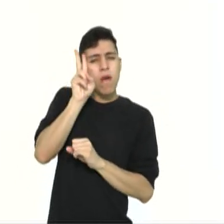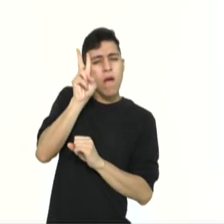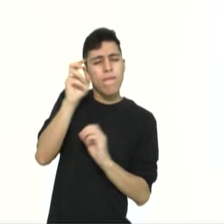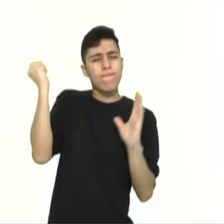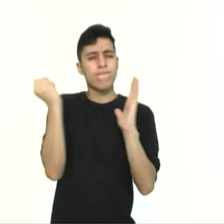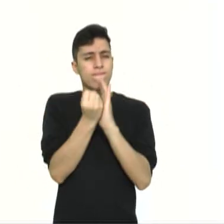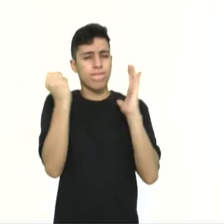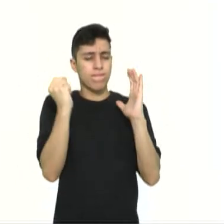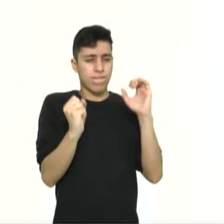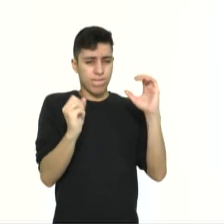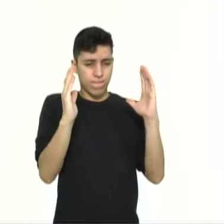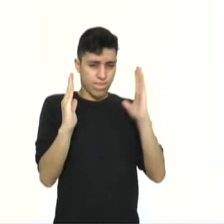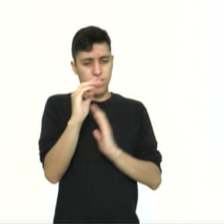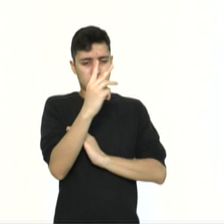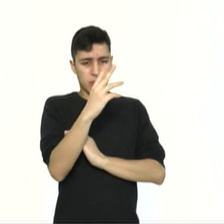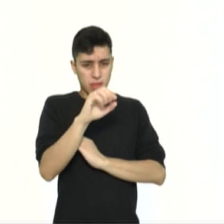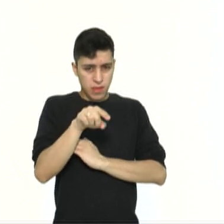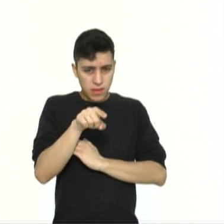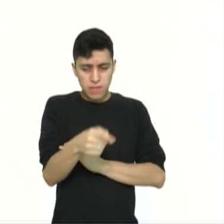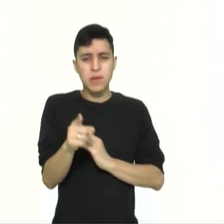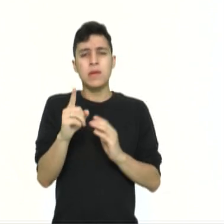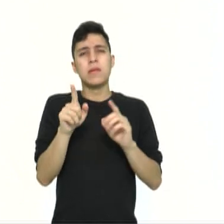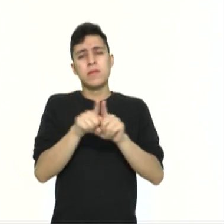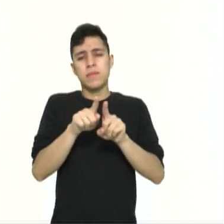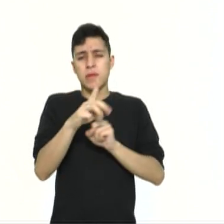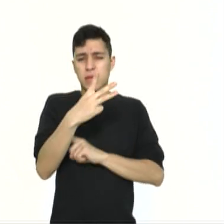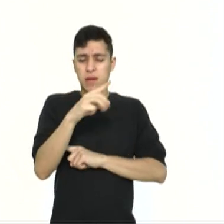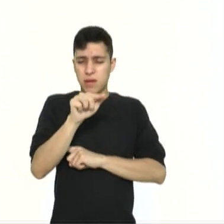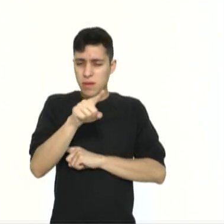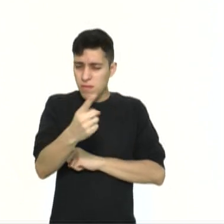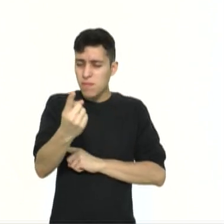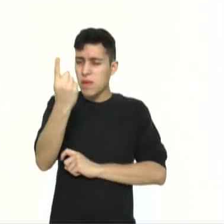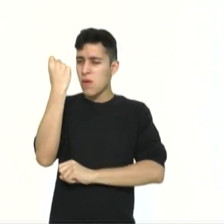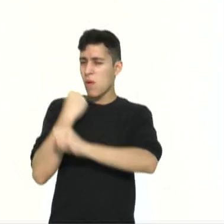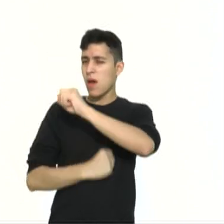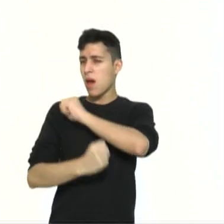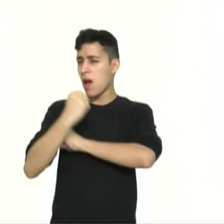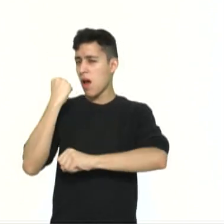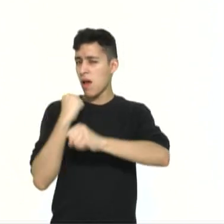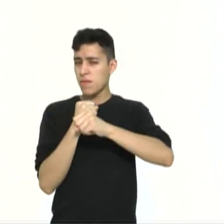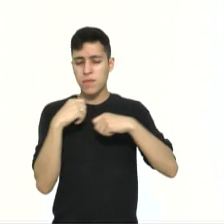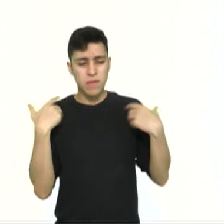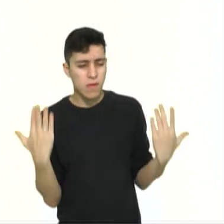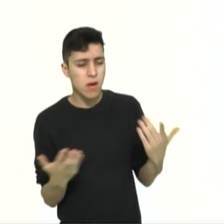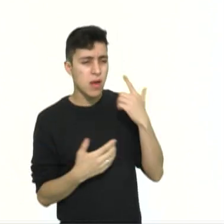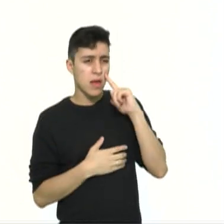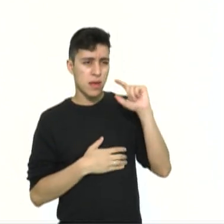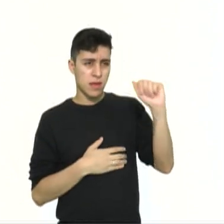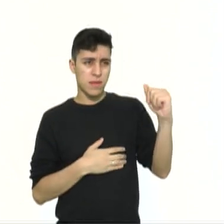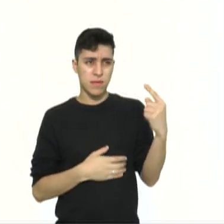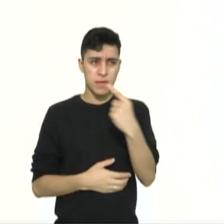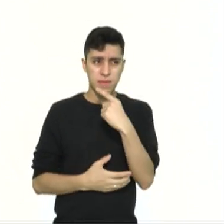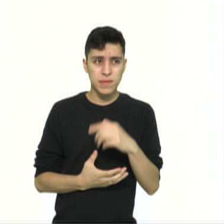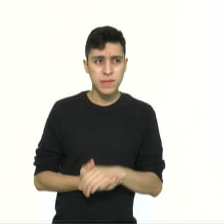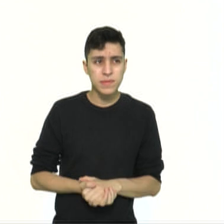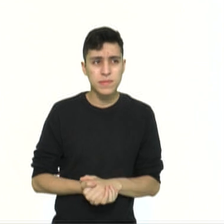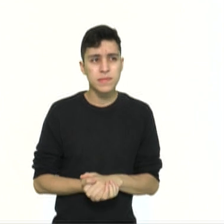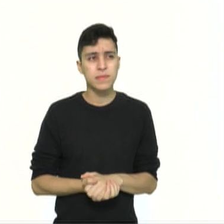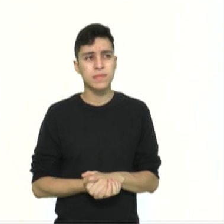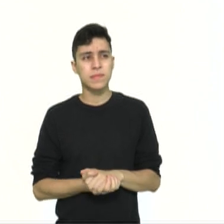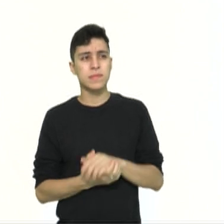datado entre 30 mil a 37 mil anos atrás, seria então na letra A, ocarina, letra